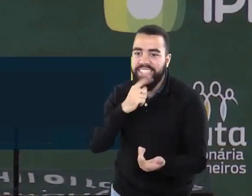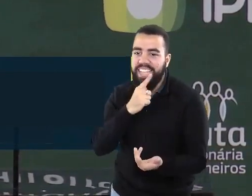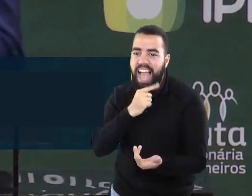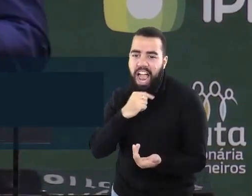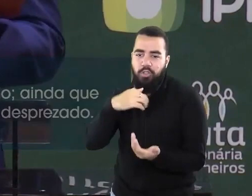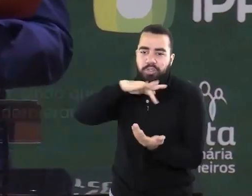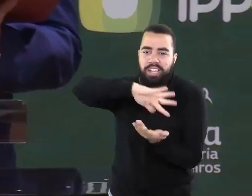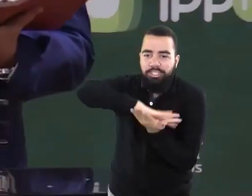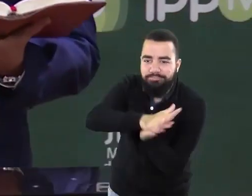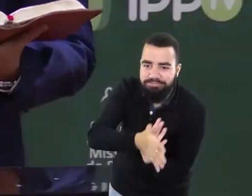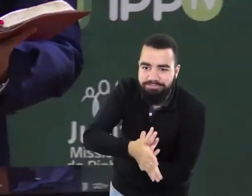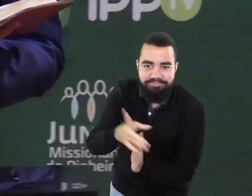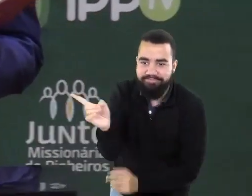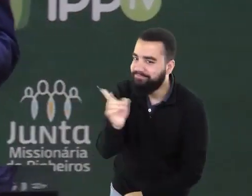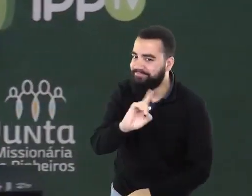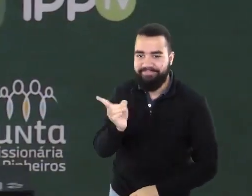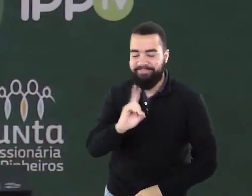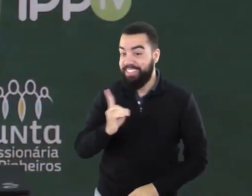Irmãos, nós estamos vivendo uma geração,